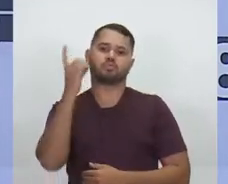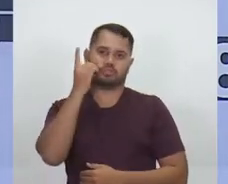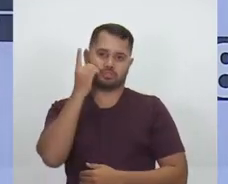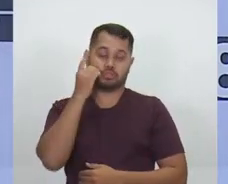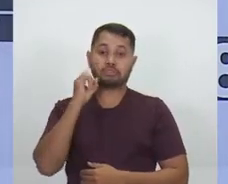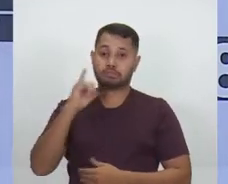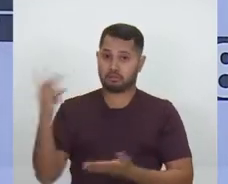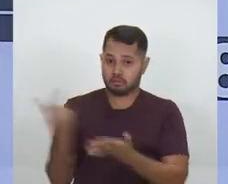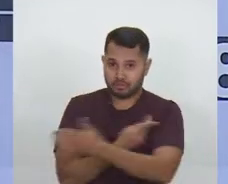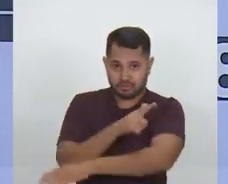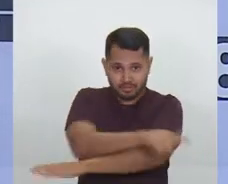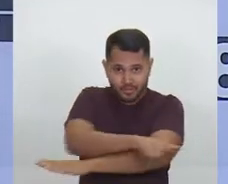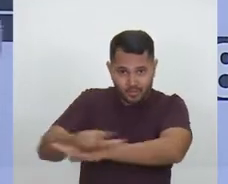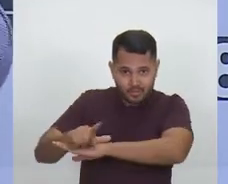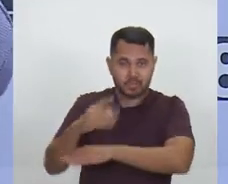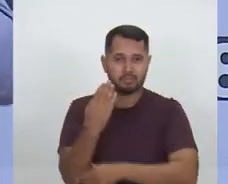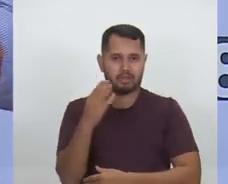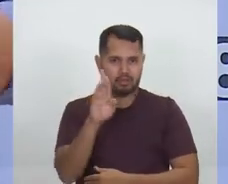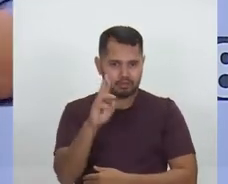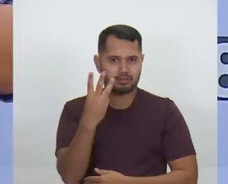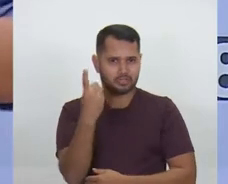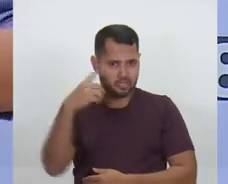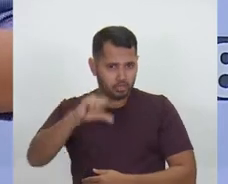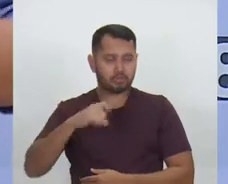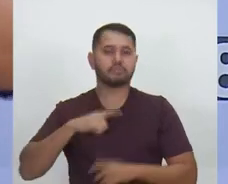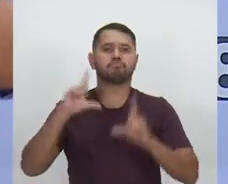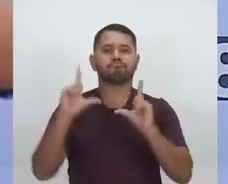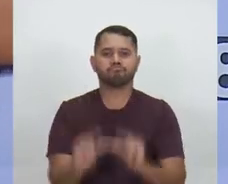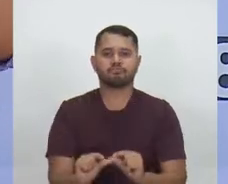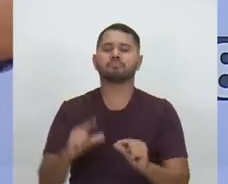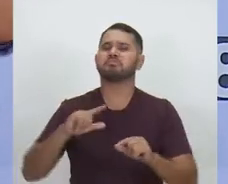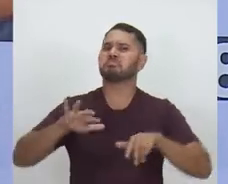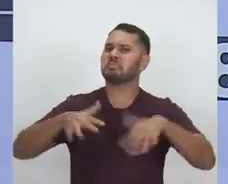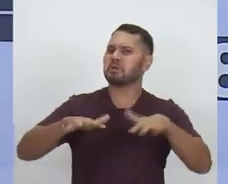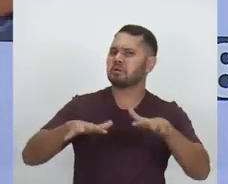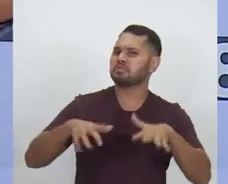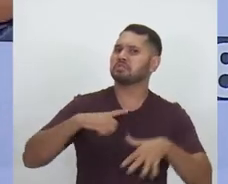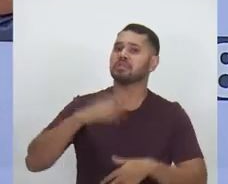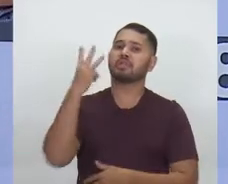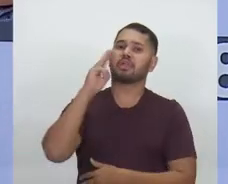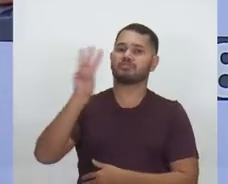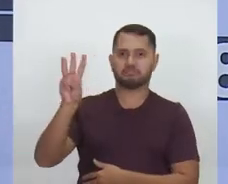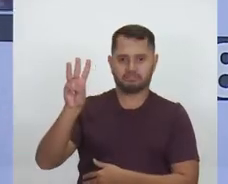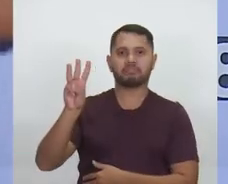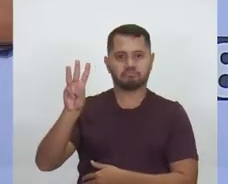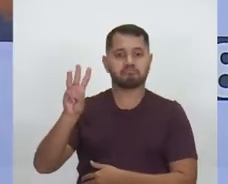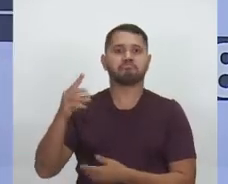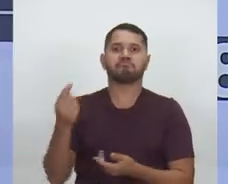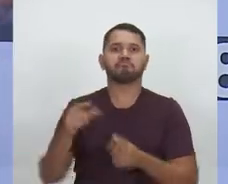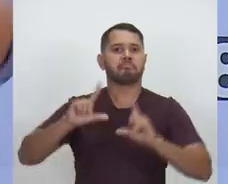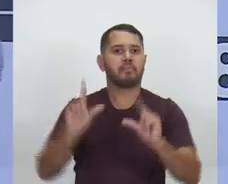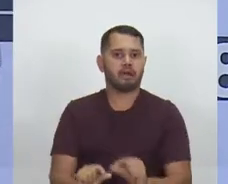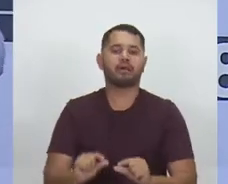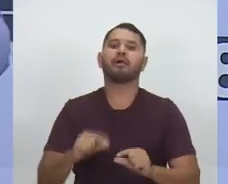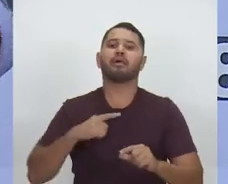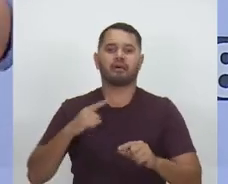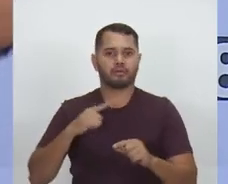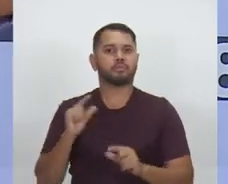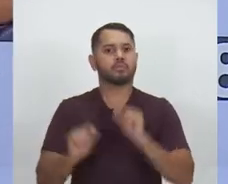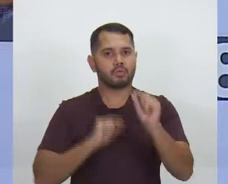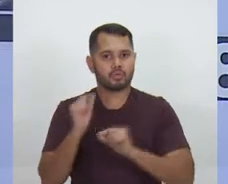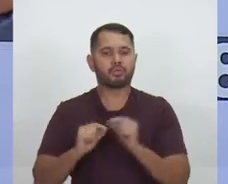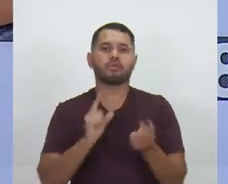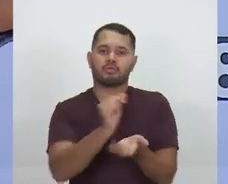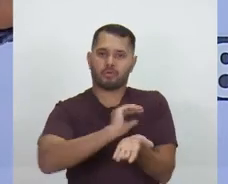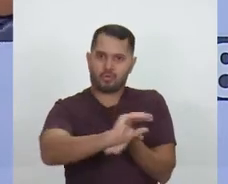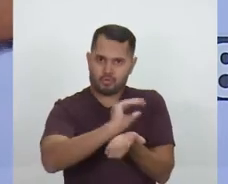br 319 nós vamos diminuir esse estoque trânsito para aproximadamente três dias barateando diminuindo o custo